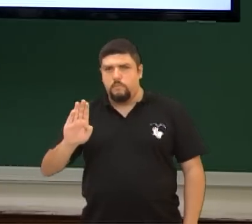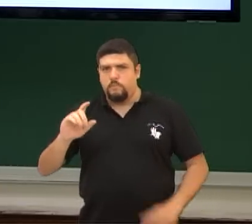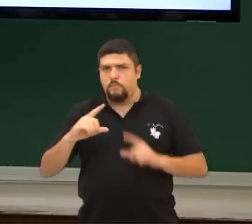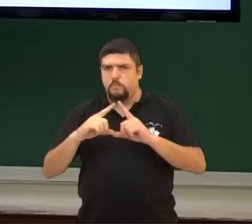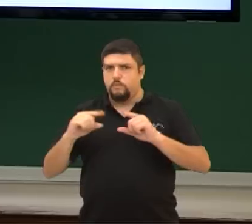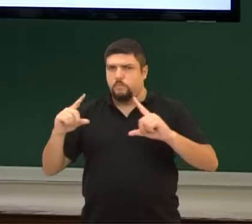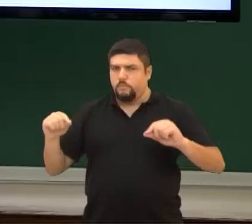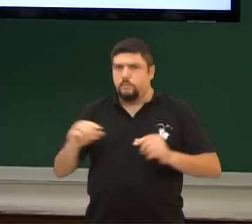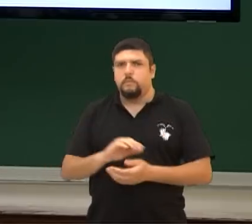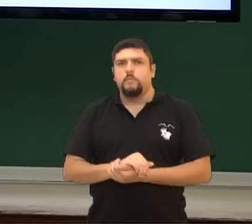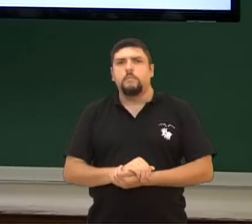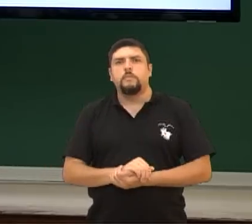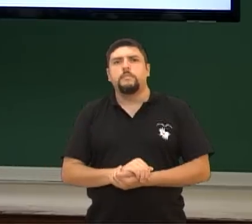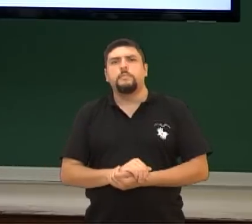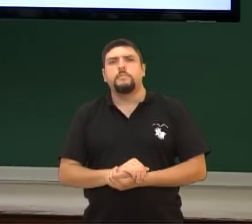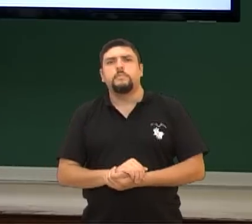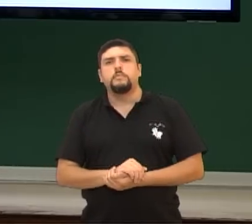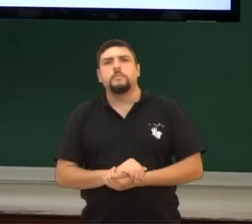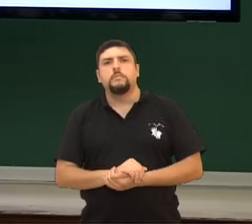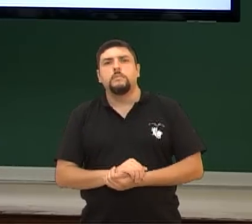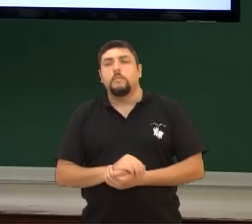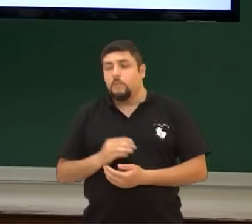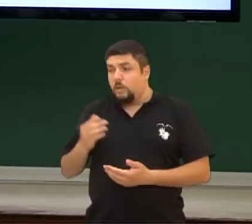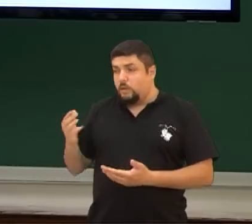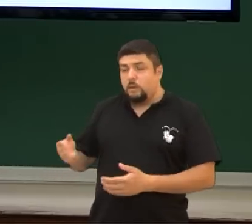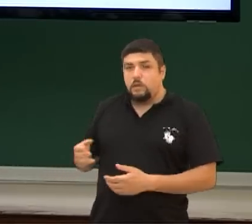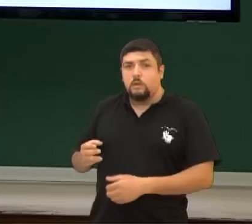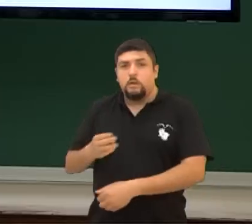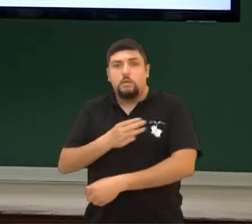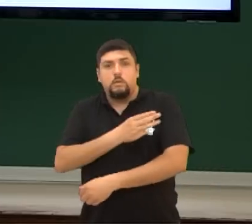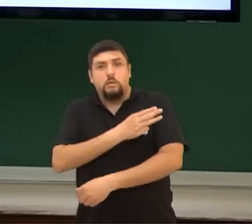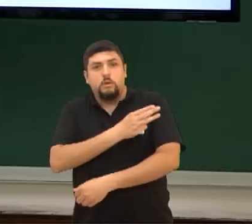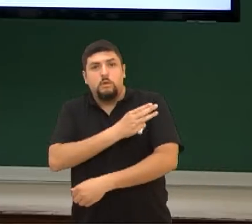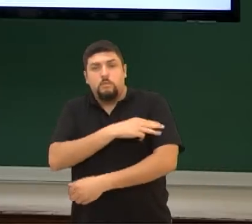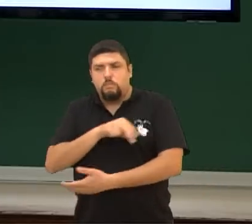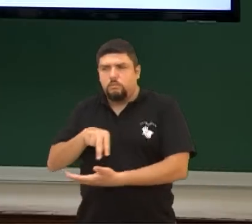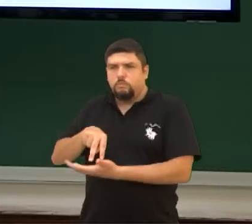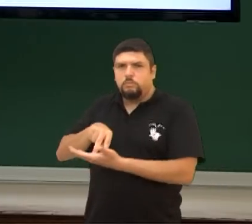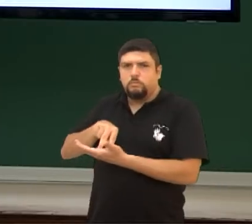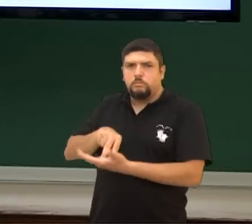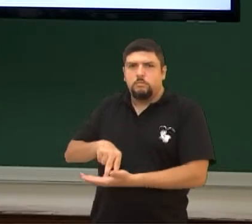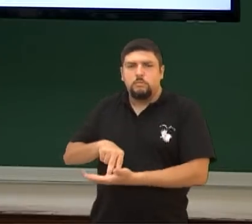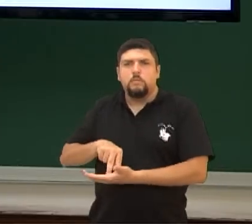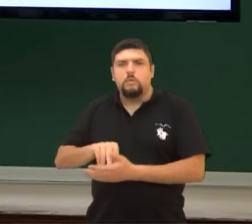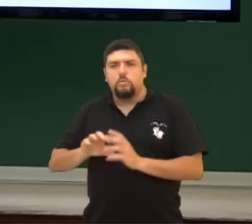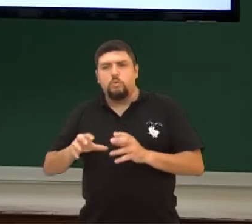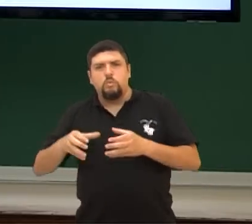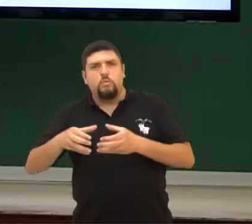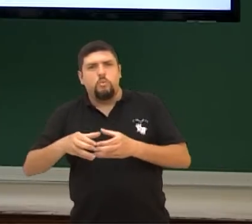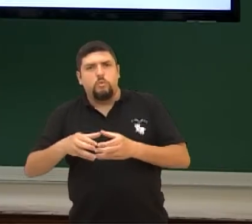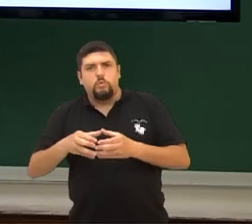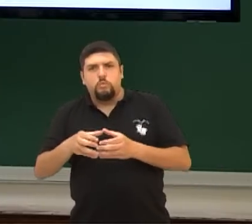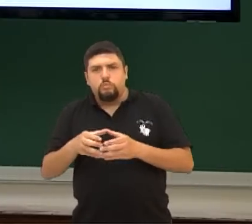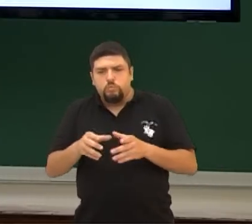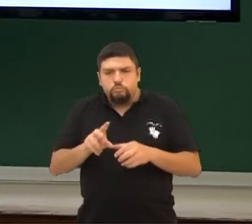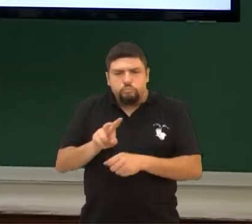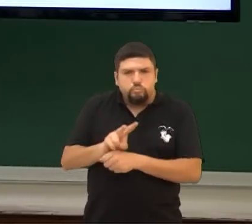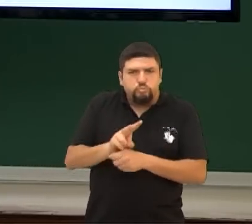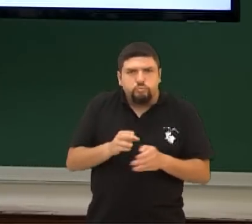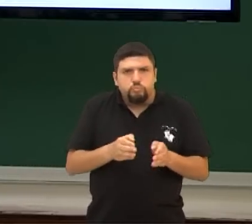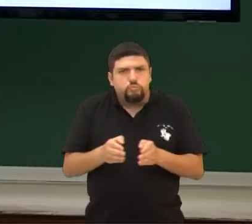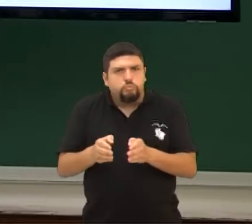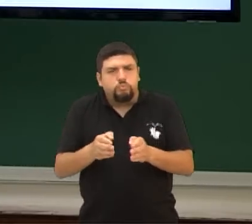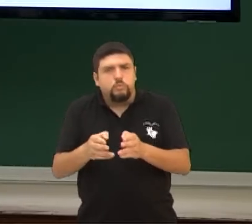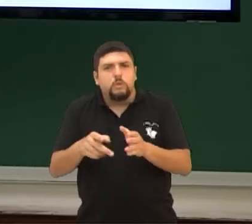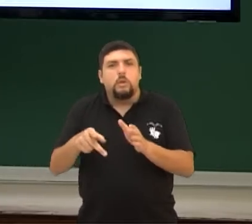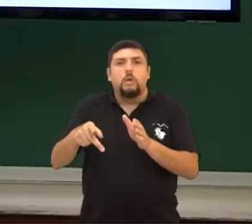de Brasília e membro titular do Conselho de Recursos Hídricos do Distrito Federal, né? Sabemos